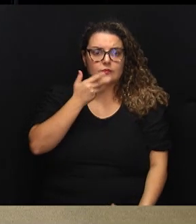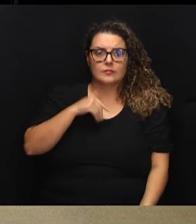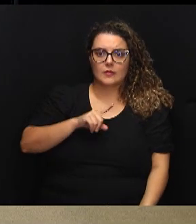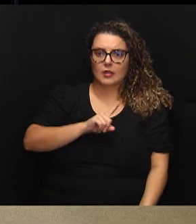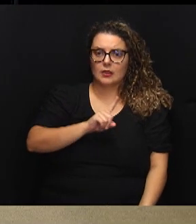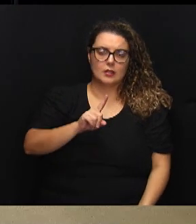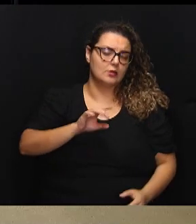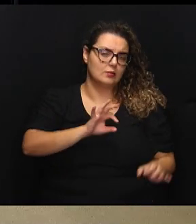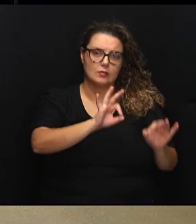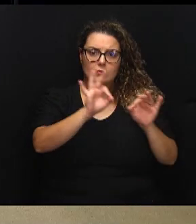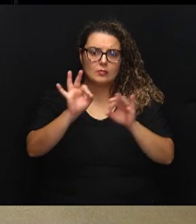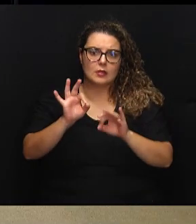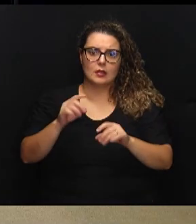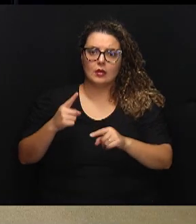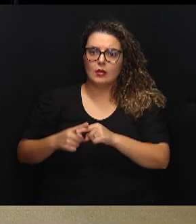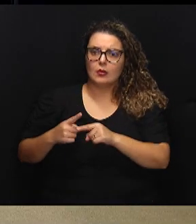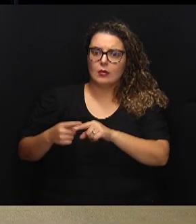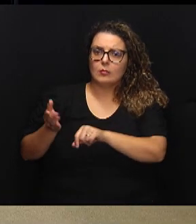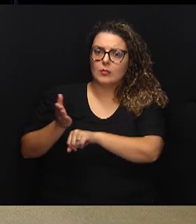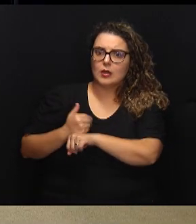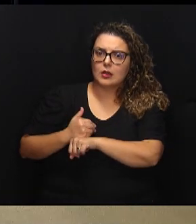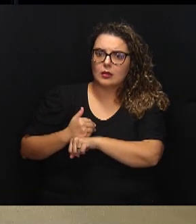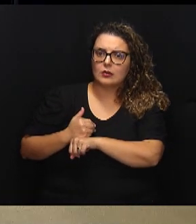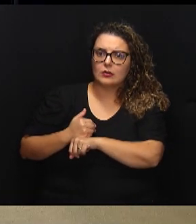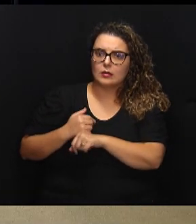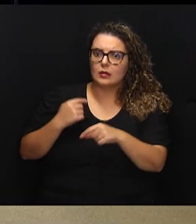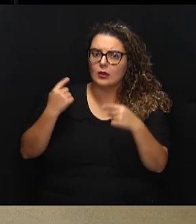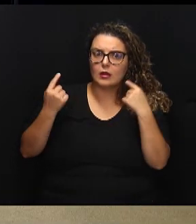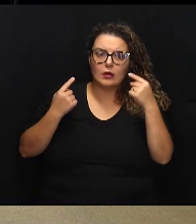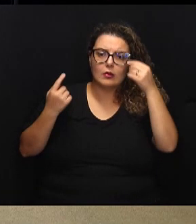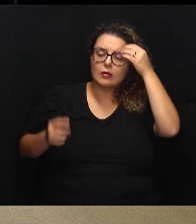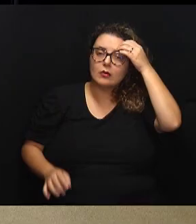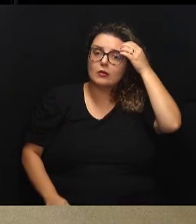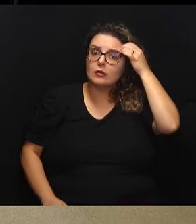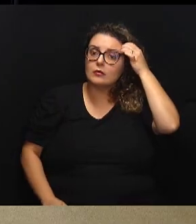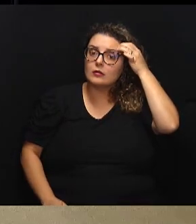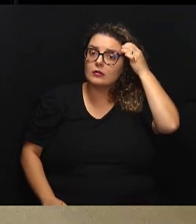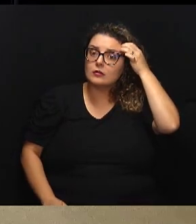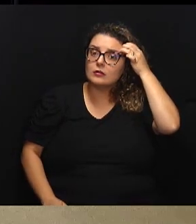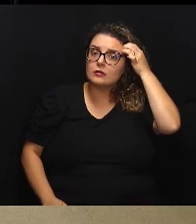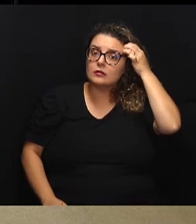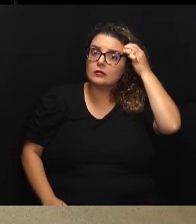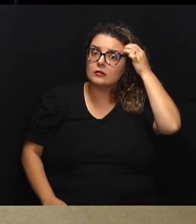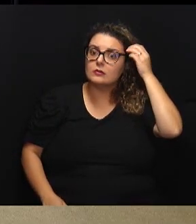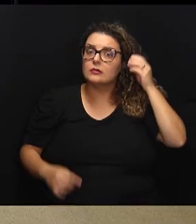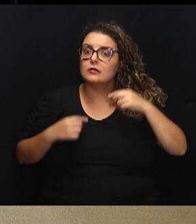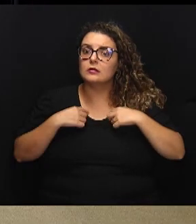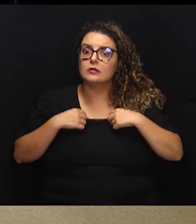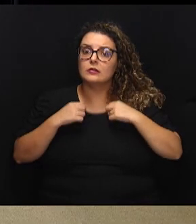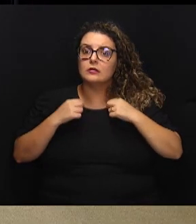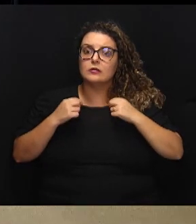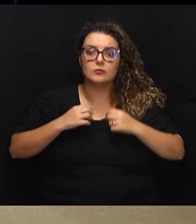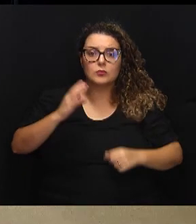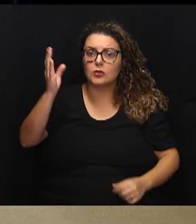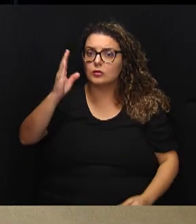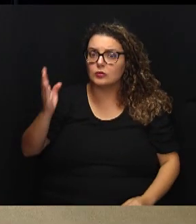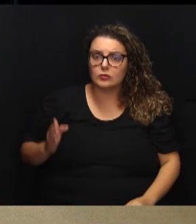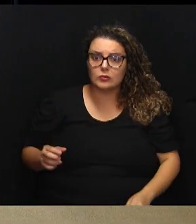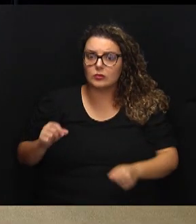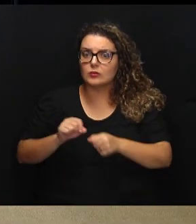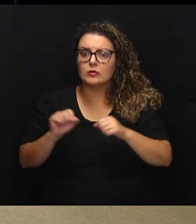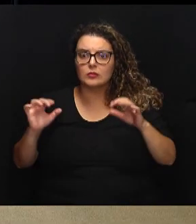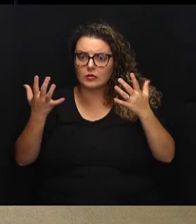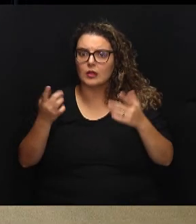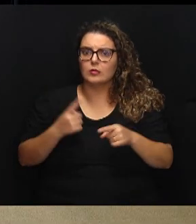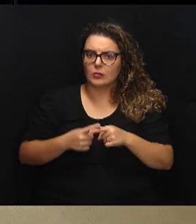mais. Porque antes era uma loucura, né? Tinha que comprar a roupinha, a camisa do Brasil e fazer festa,